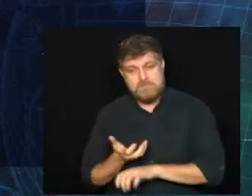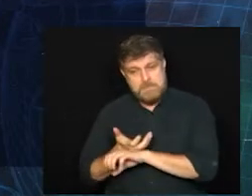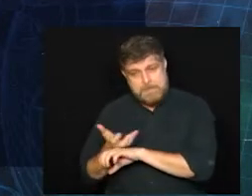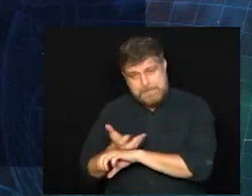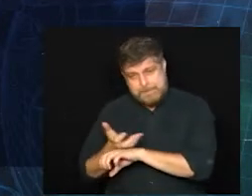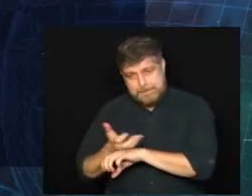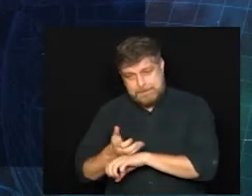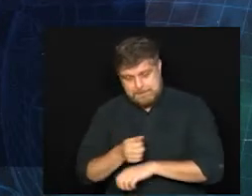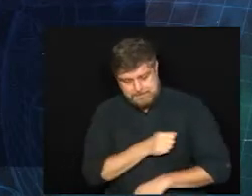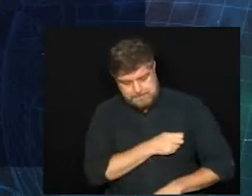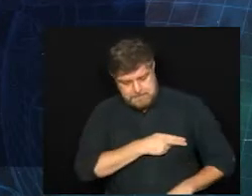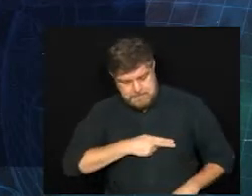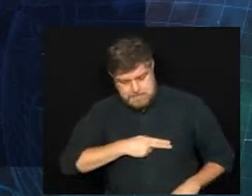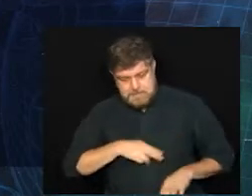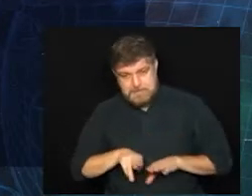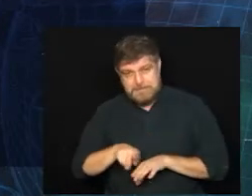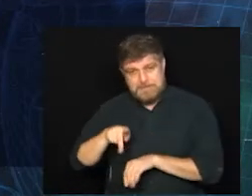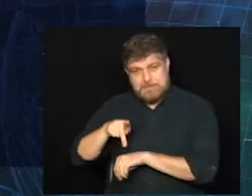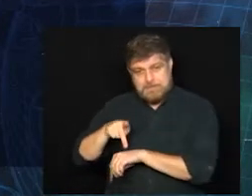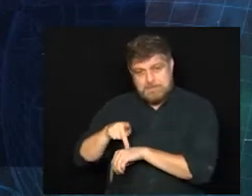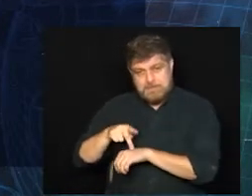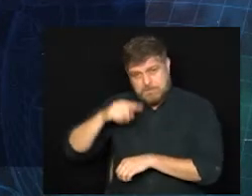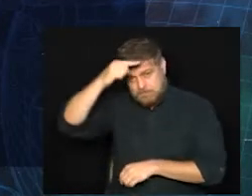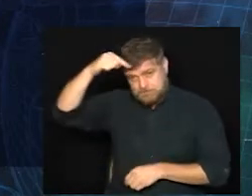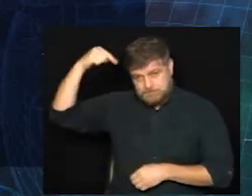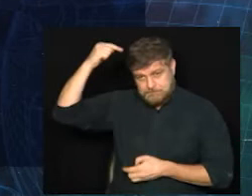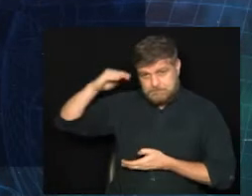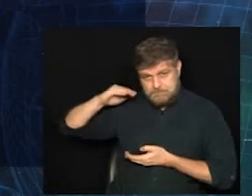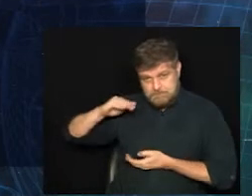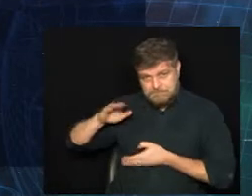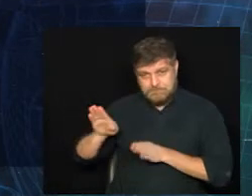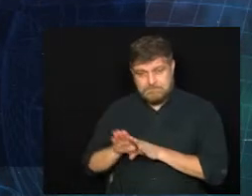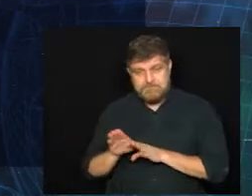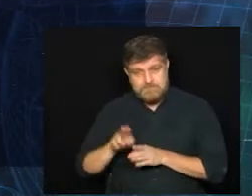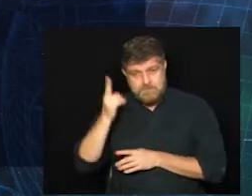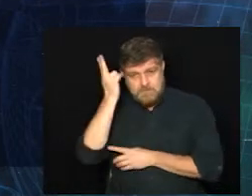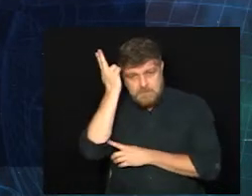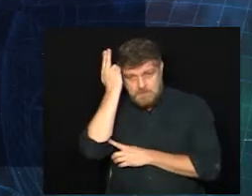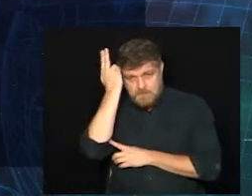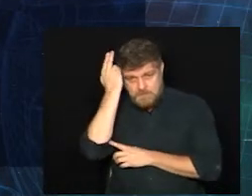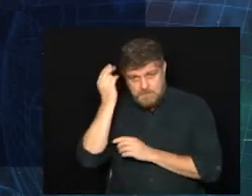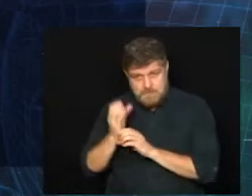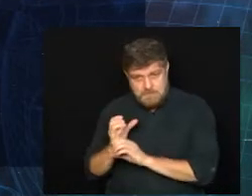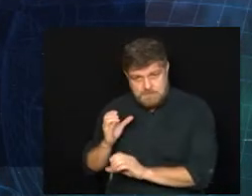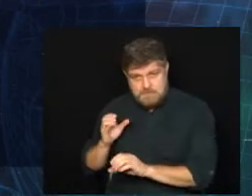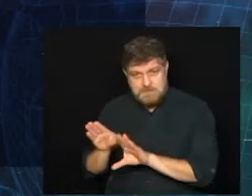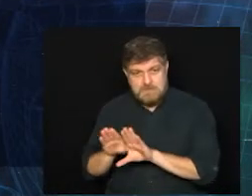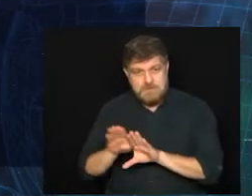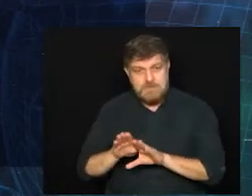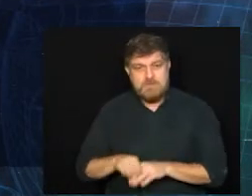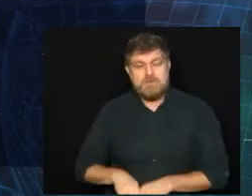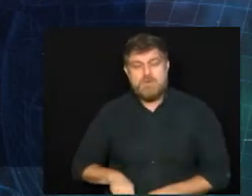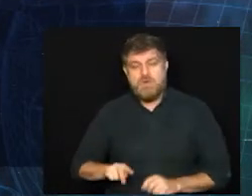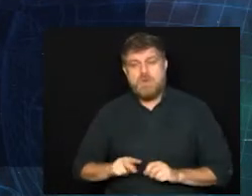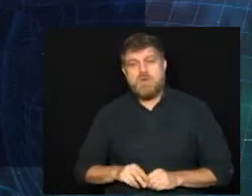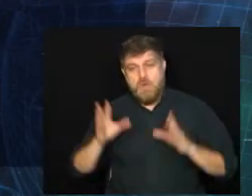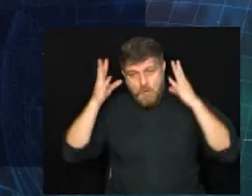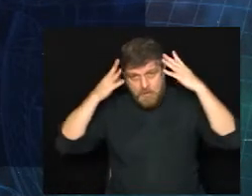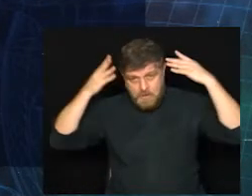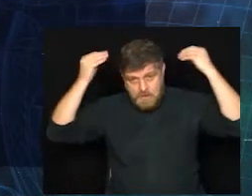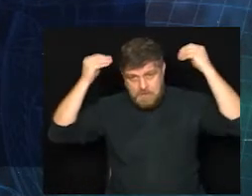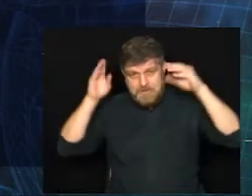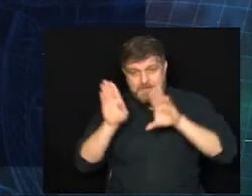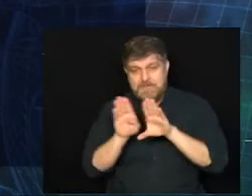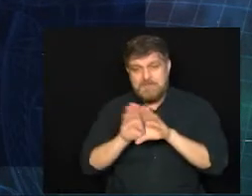Odessa, Arthur Nogueira, Pedreira, Santo Antônio de Posse, Engenheiro Coelho, Olambra e Morungaba. Vamos falar agora